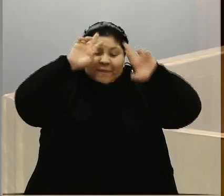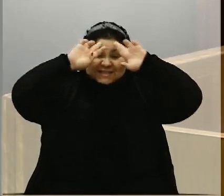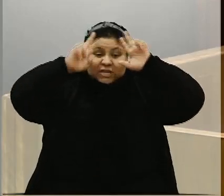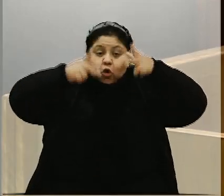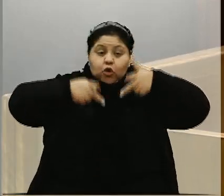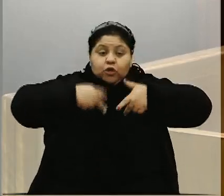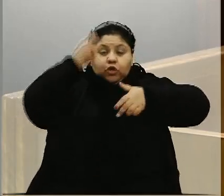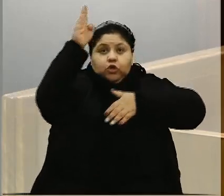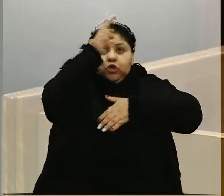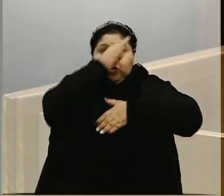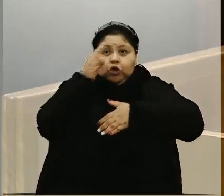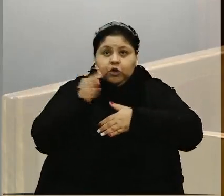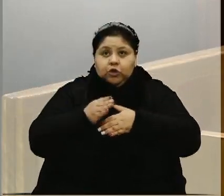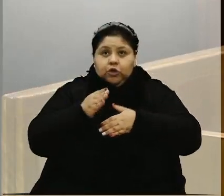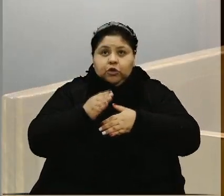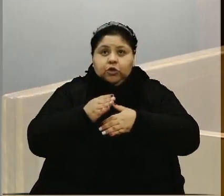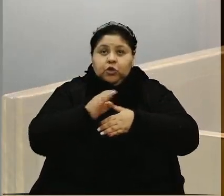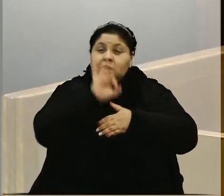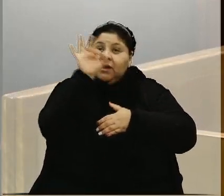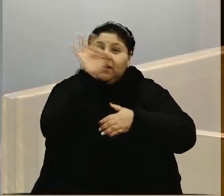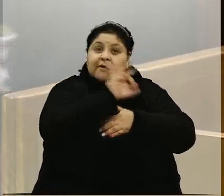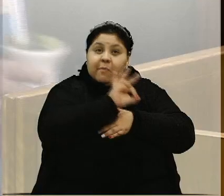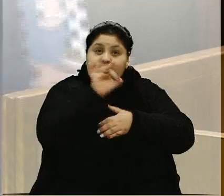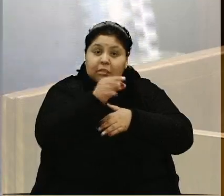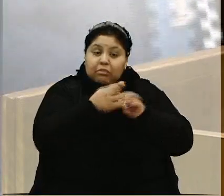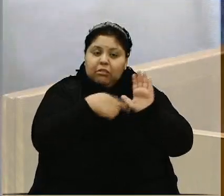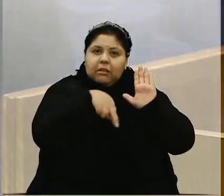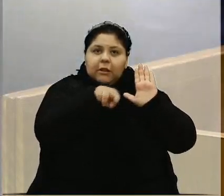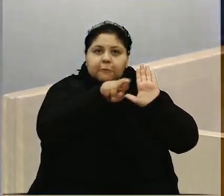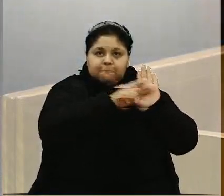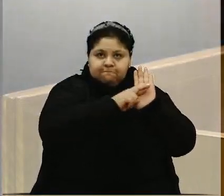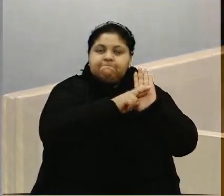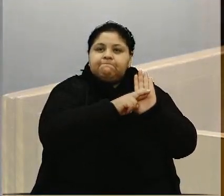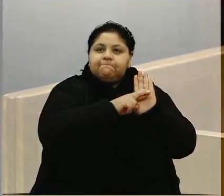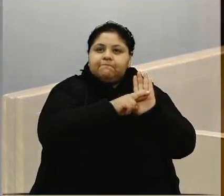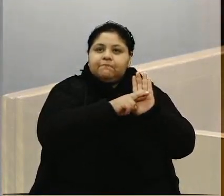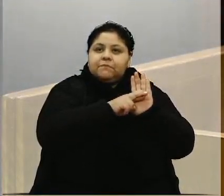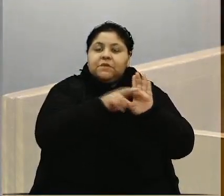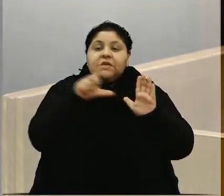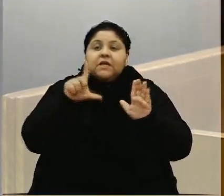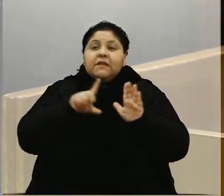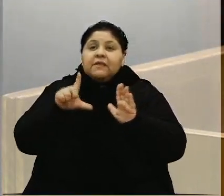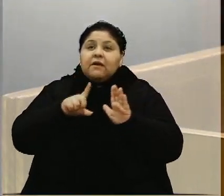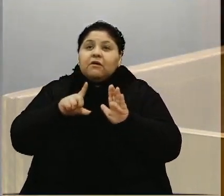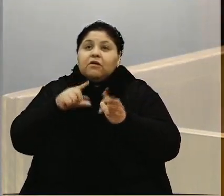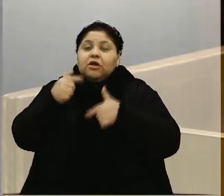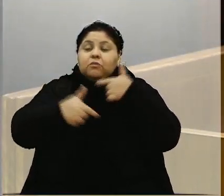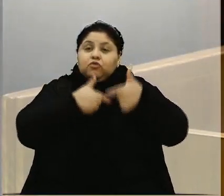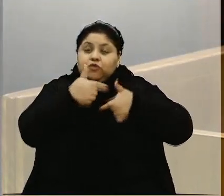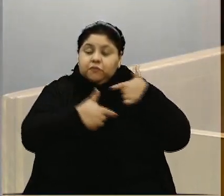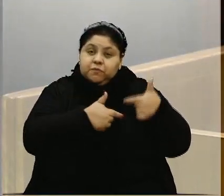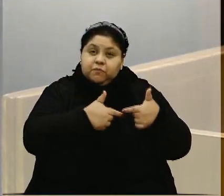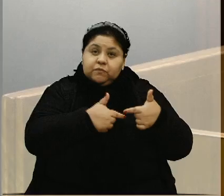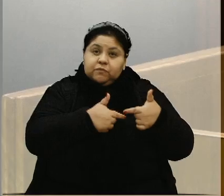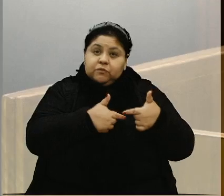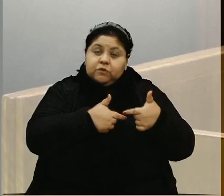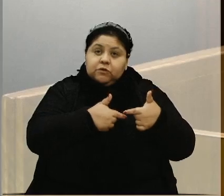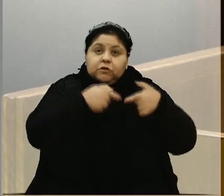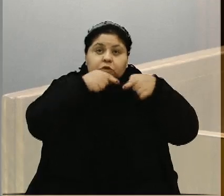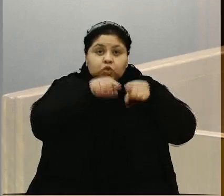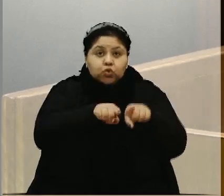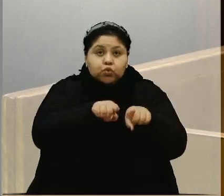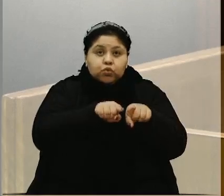Brasil pelo percentual de reabilitação alcançado. Nós temos esse trabalho onde nós, em parceria com